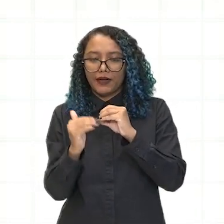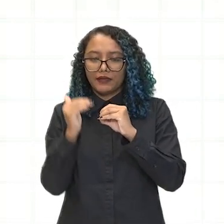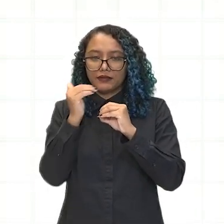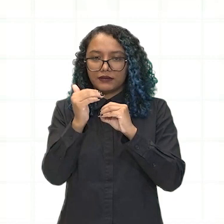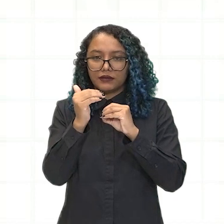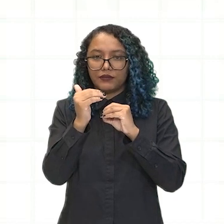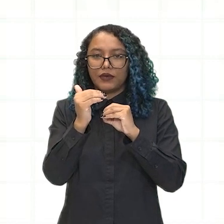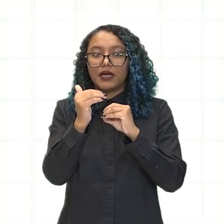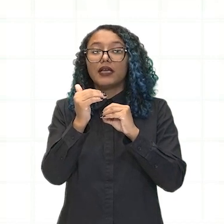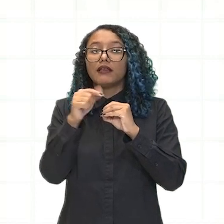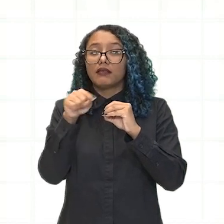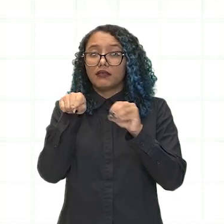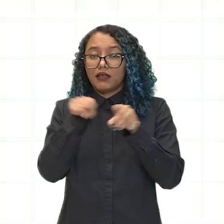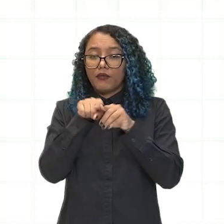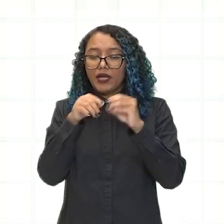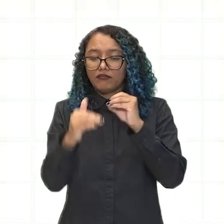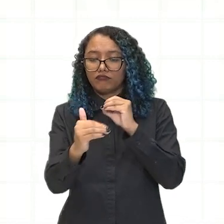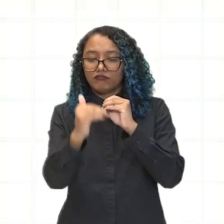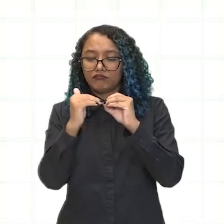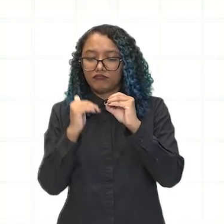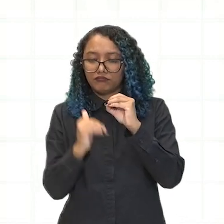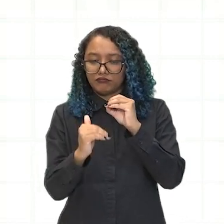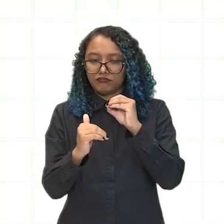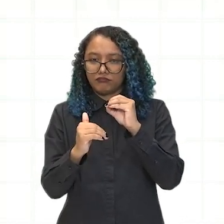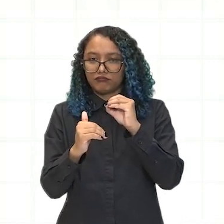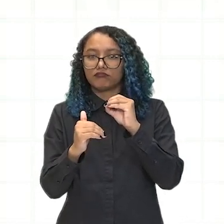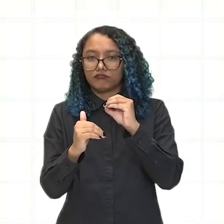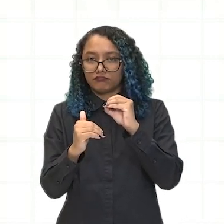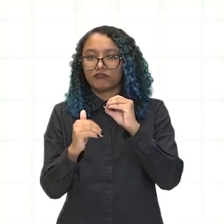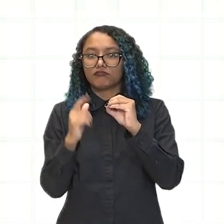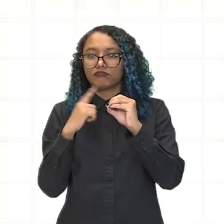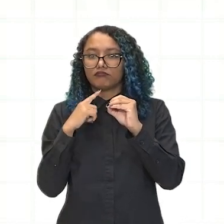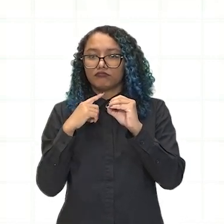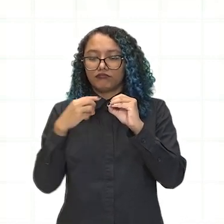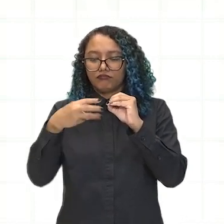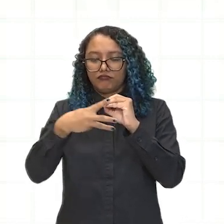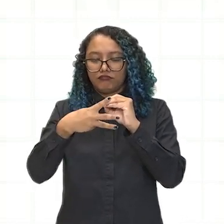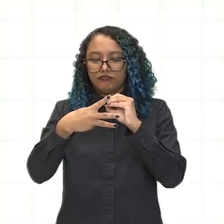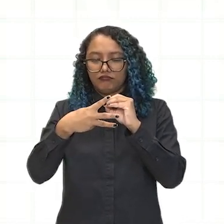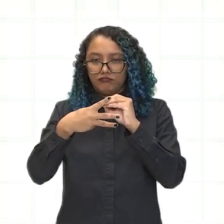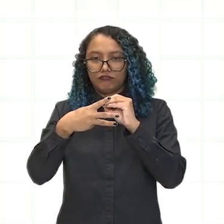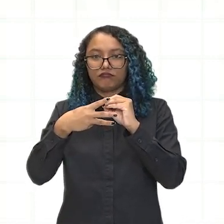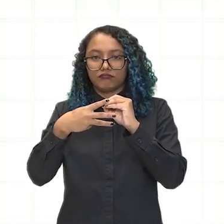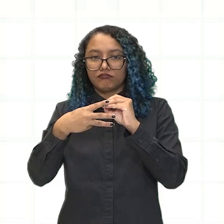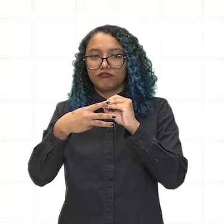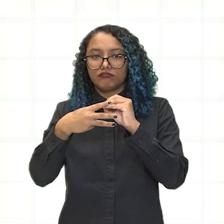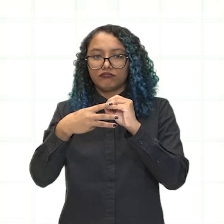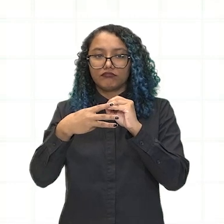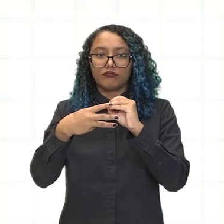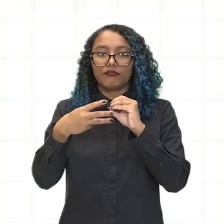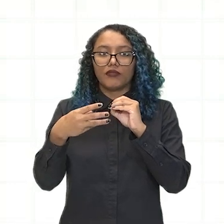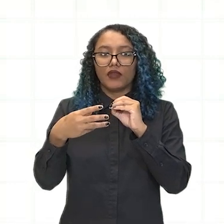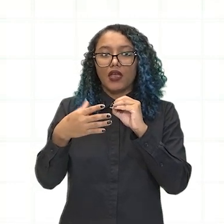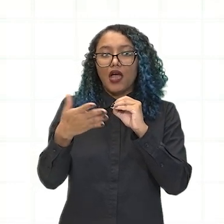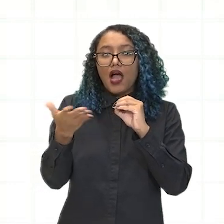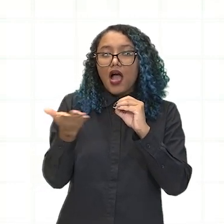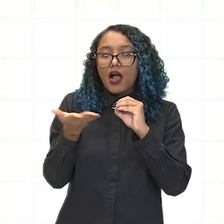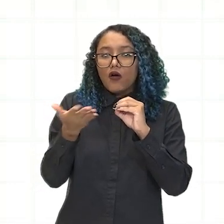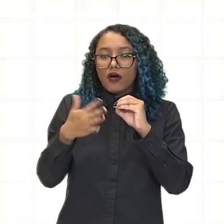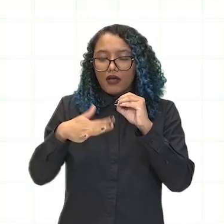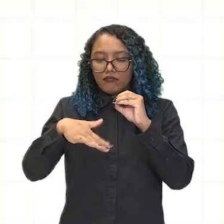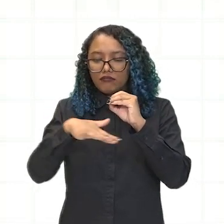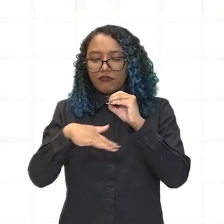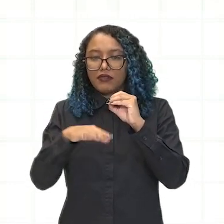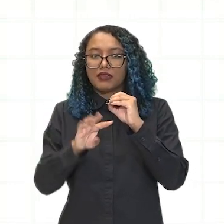a partir da linha do Equador para baixo. Essas zonas também vão se repetindo. Zona temperada está entre